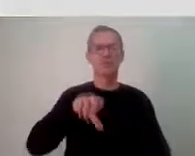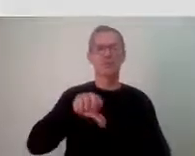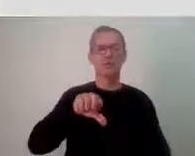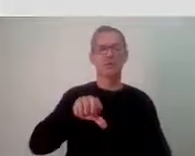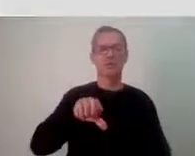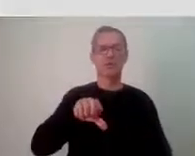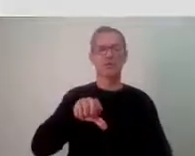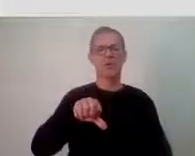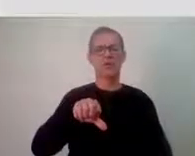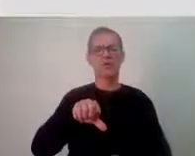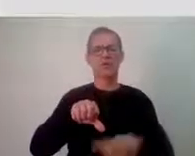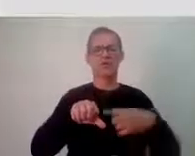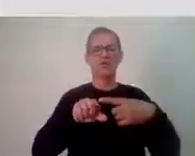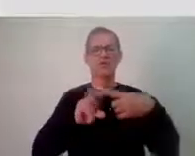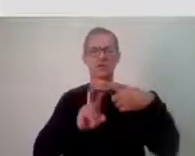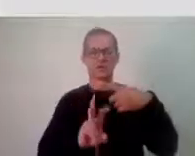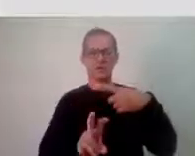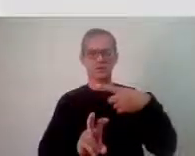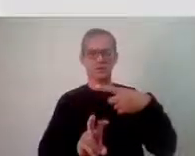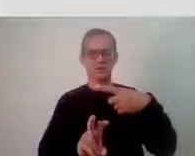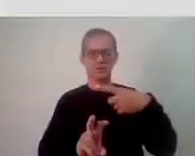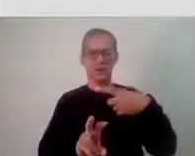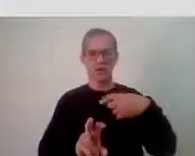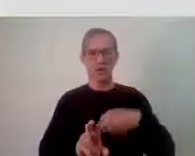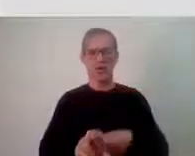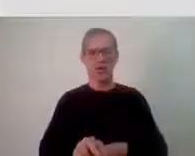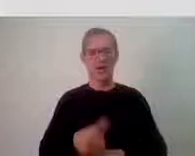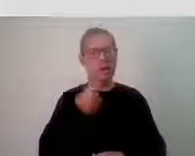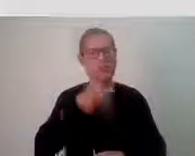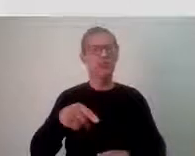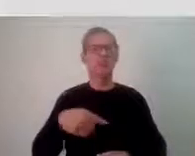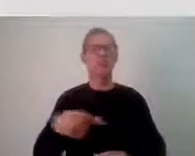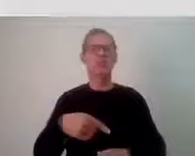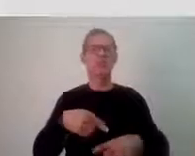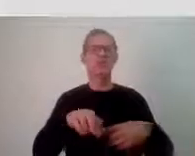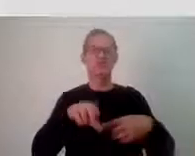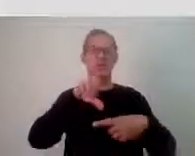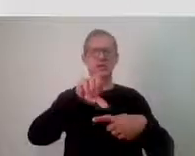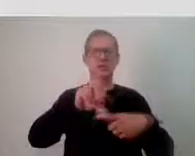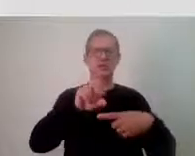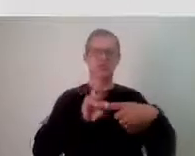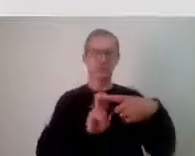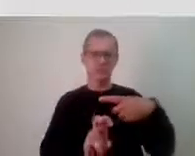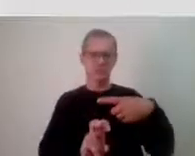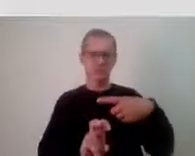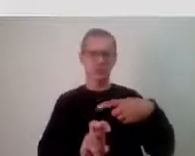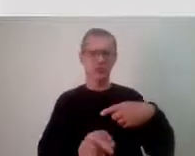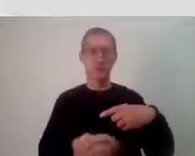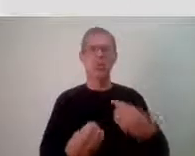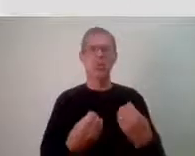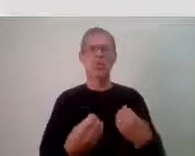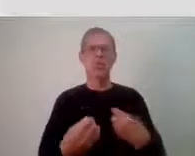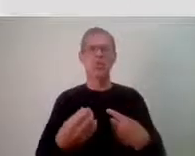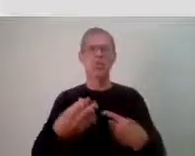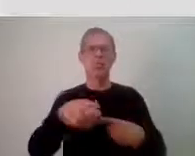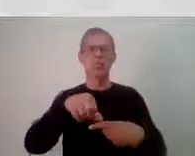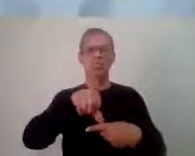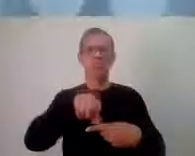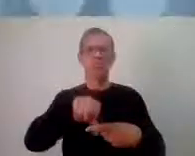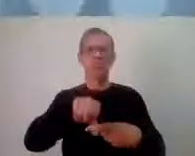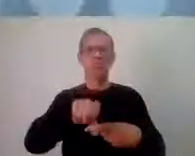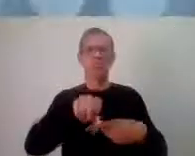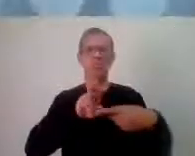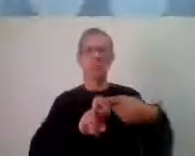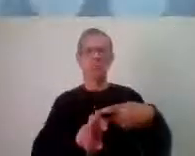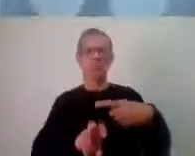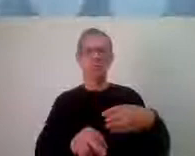9/5. Ô, professora, como assim menos 9/5, professora? Da onde você tirou isso,